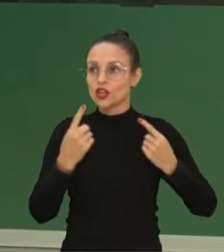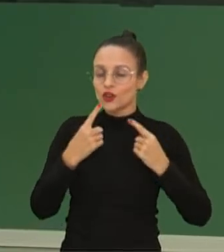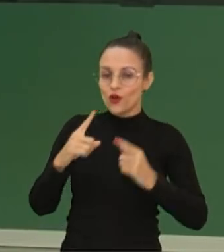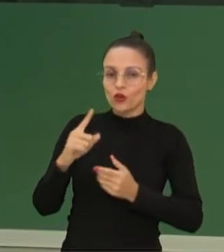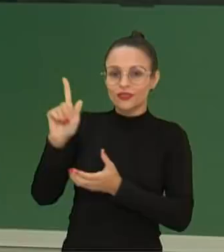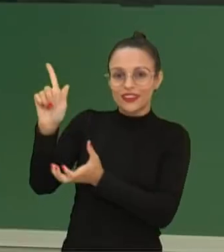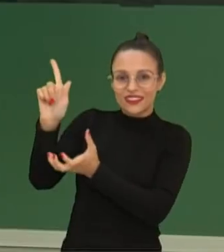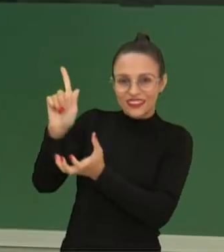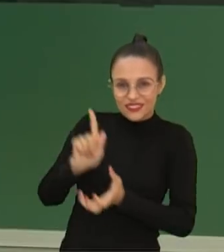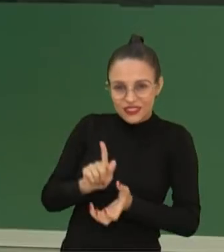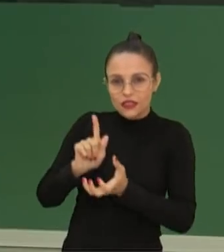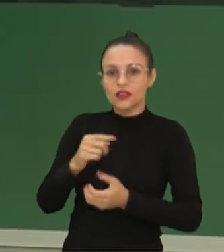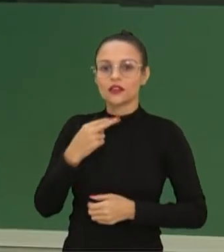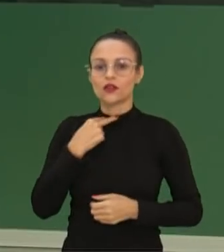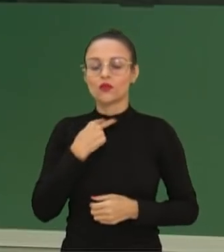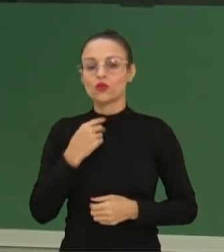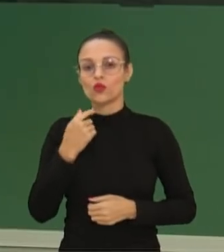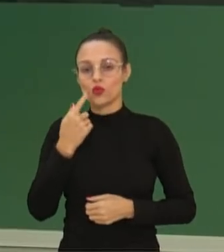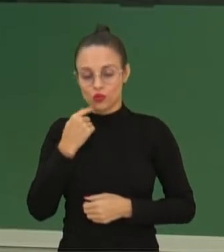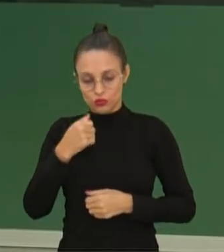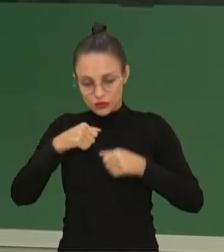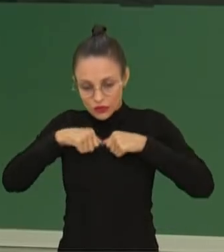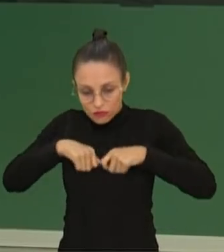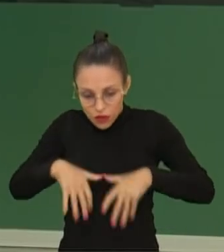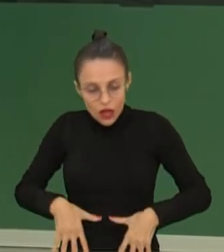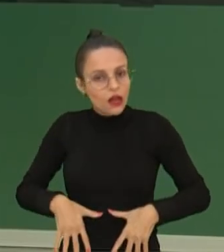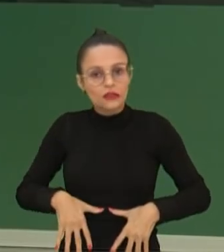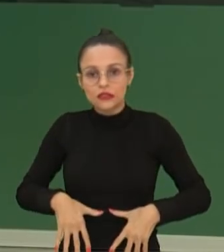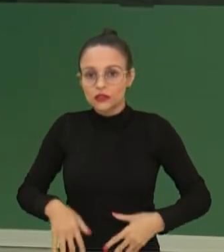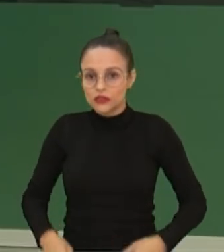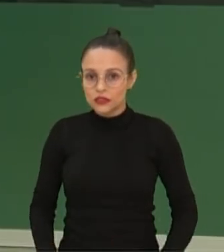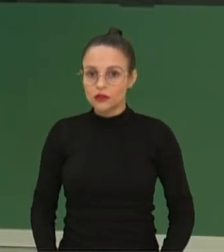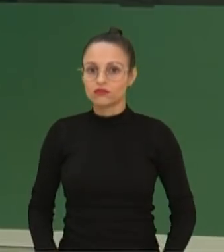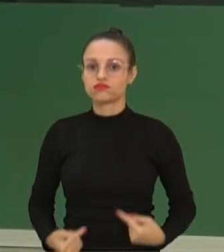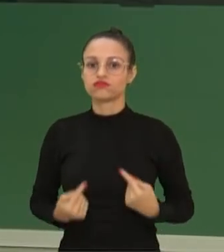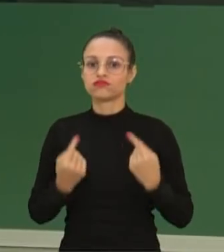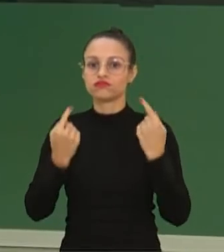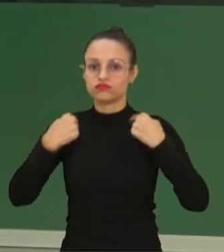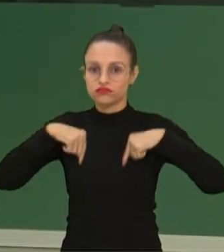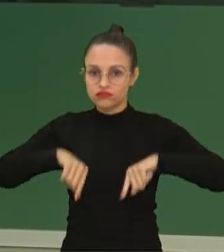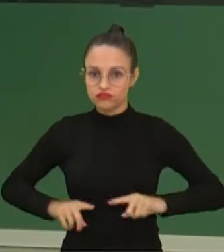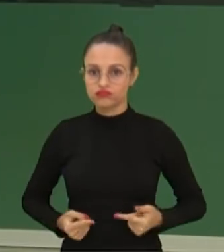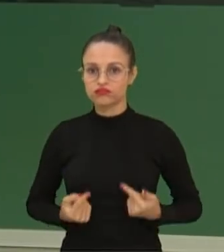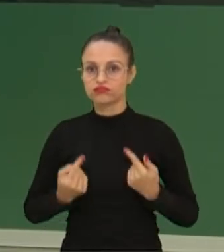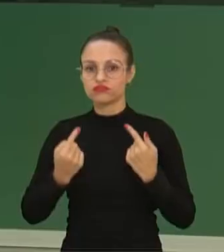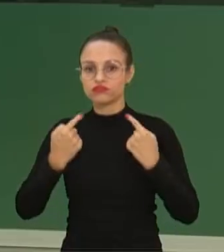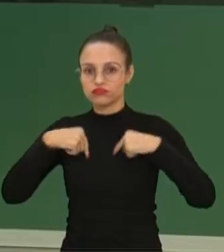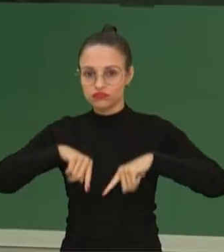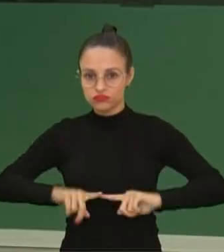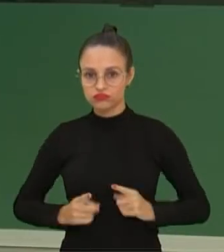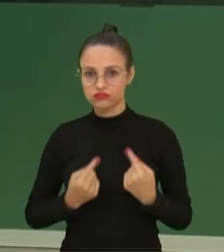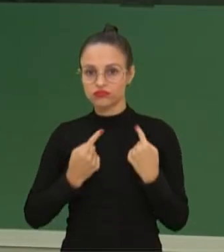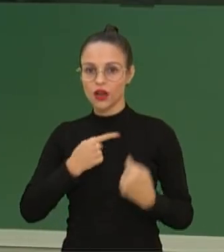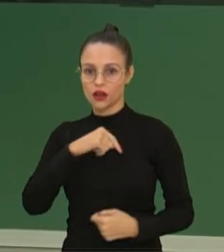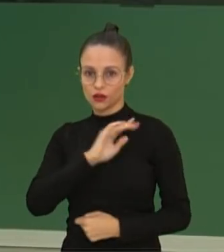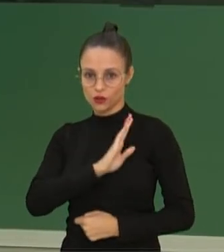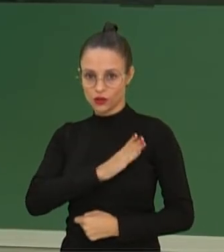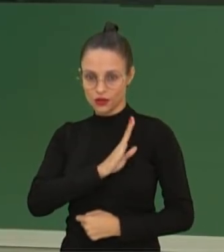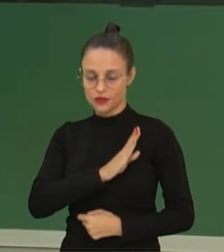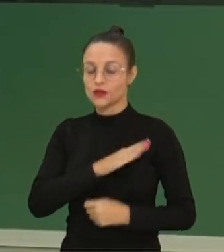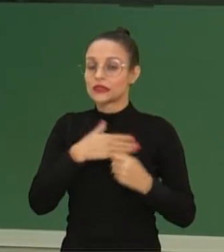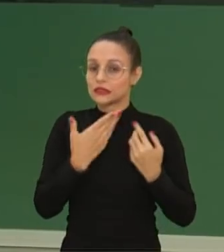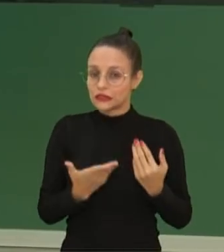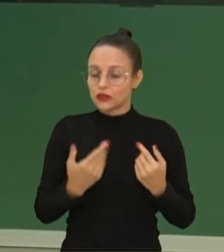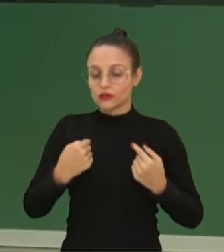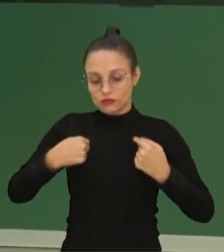O sangue, ele não pode descer novamente, ele tem que subir, vir lá dos pés e das pernas para voltar ao coração. Então,